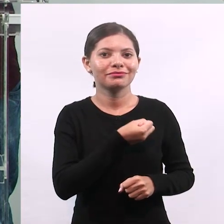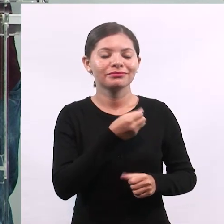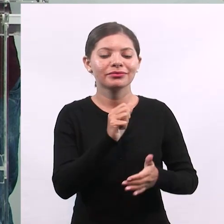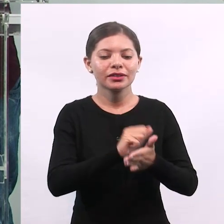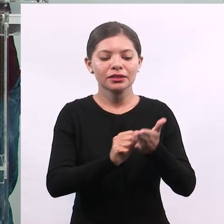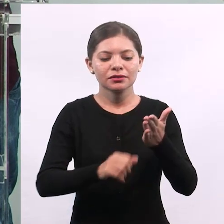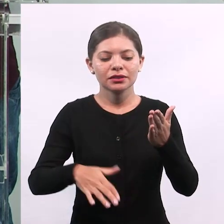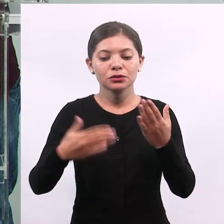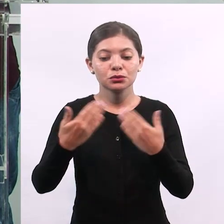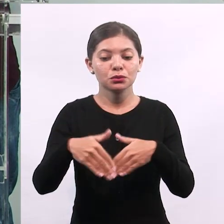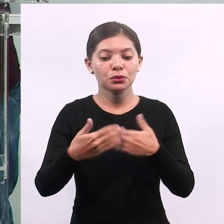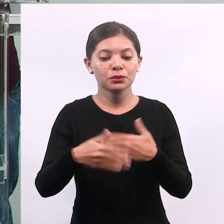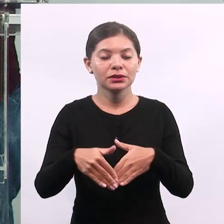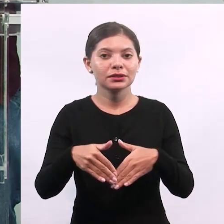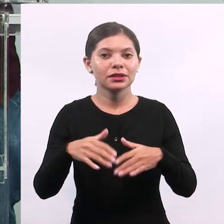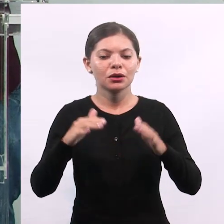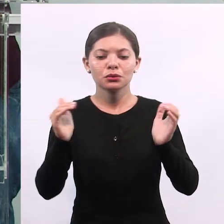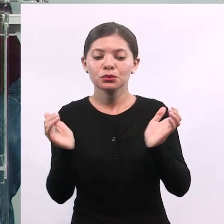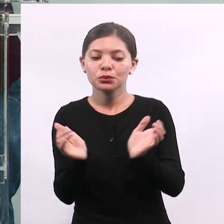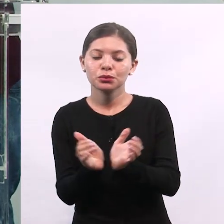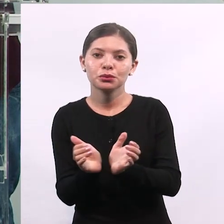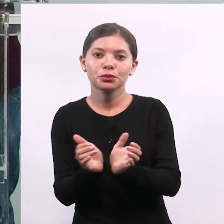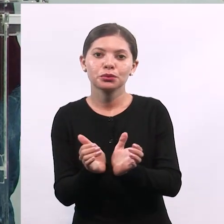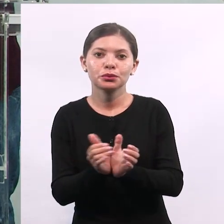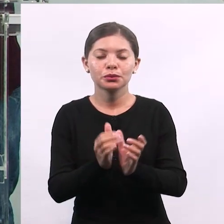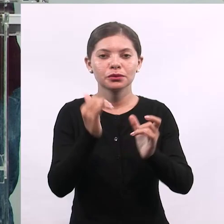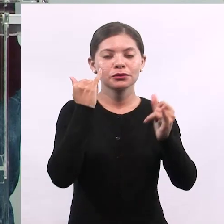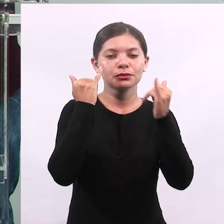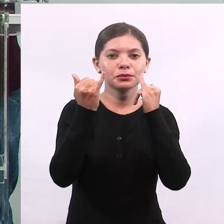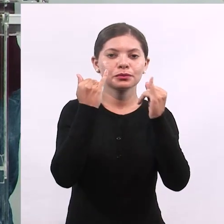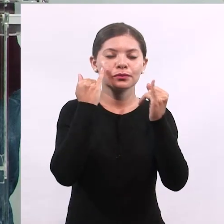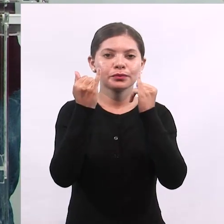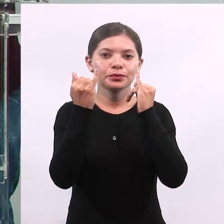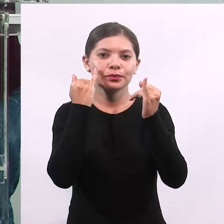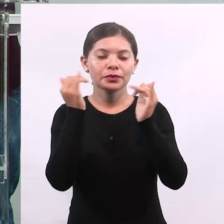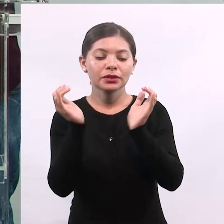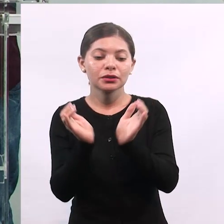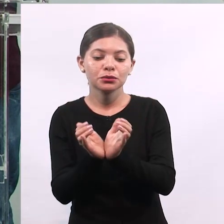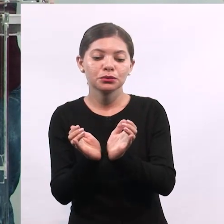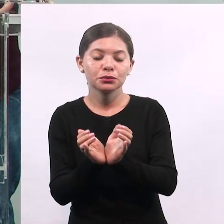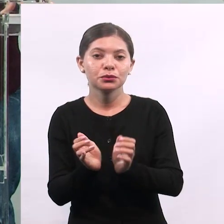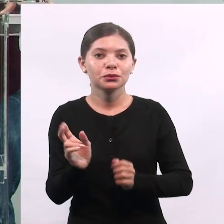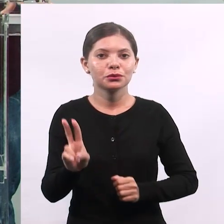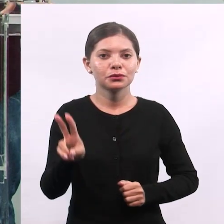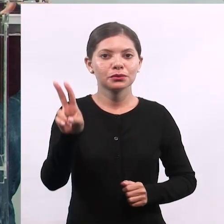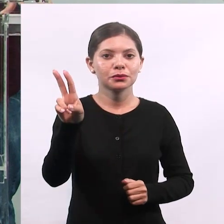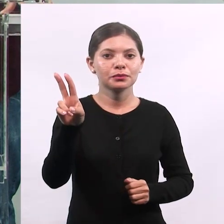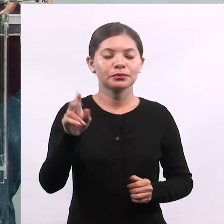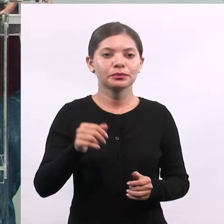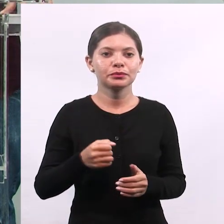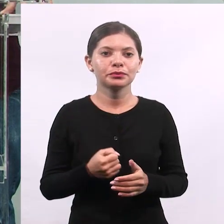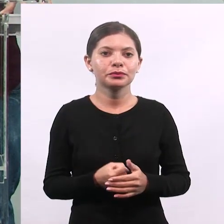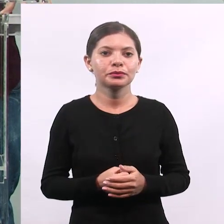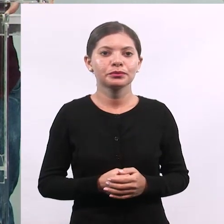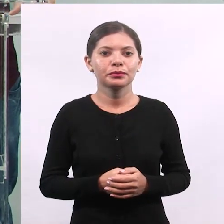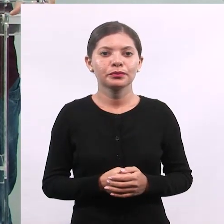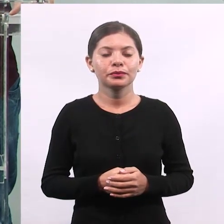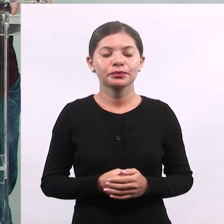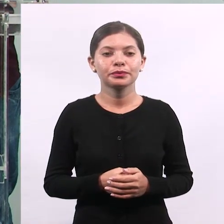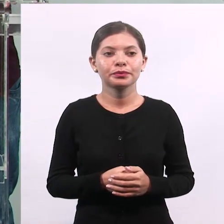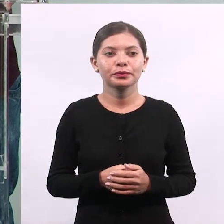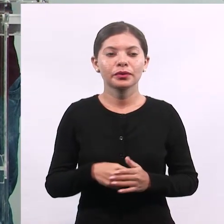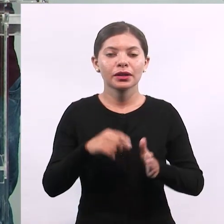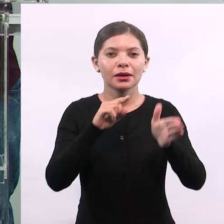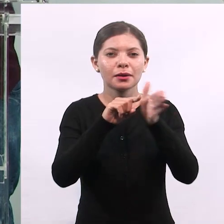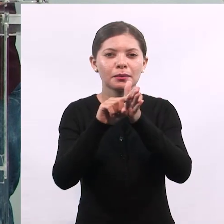é um conjunto de informações que eu agrego no valor quando a gente faz pesquisa na